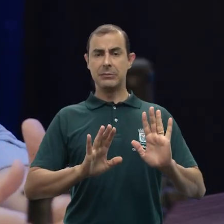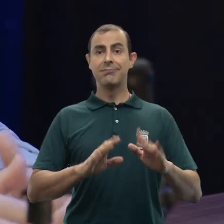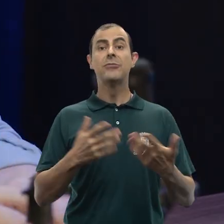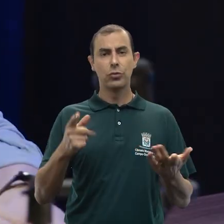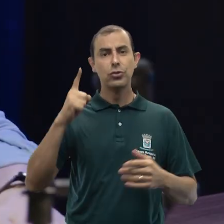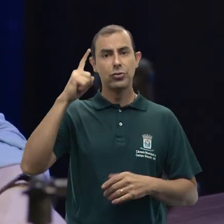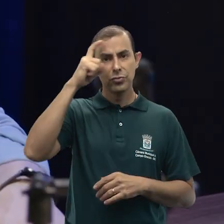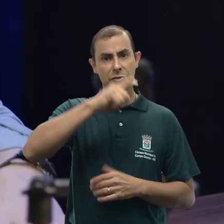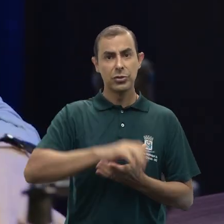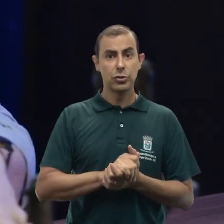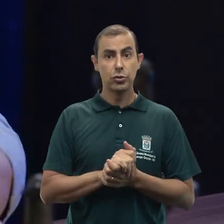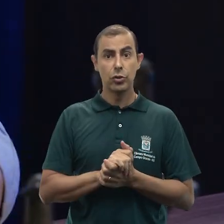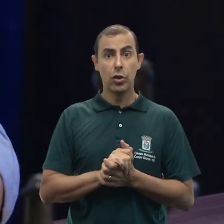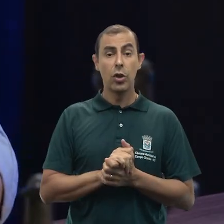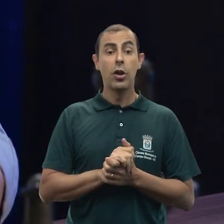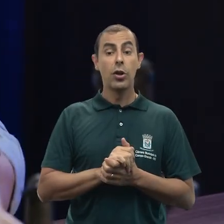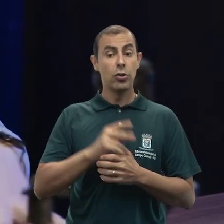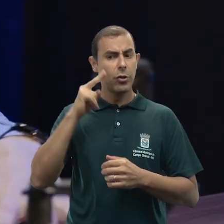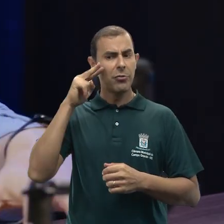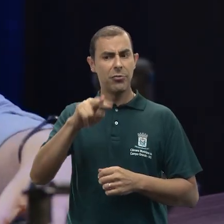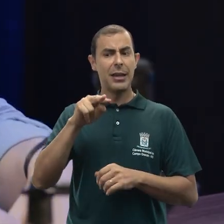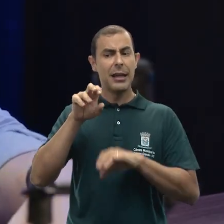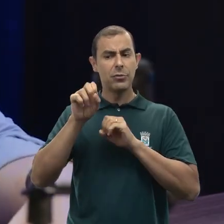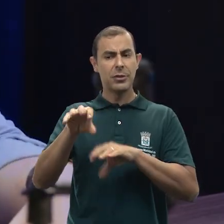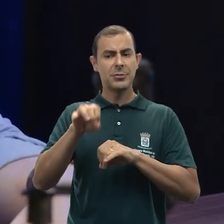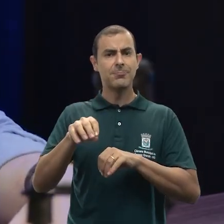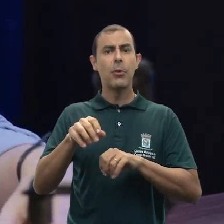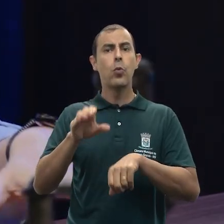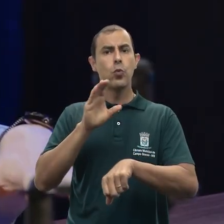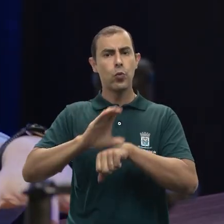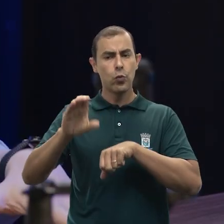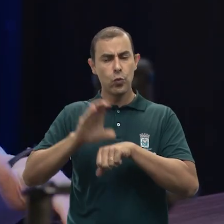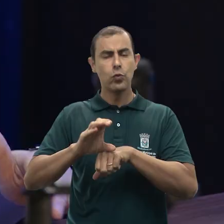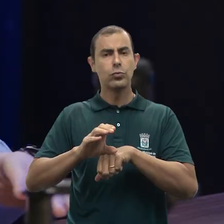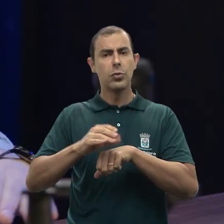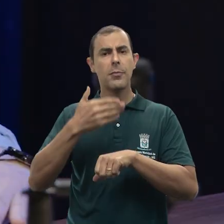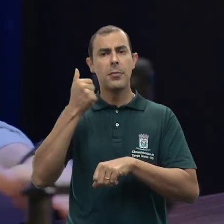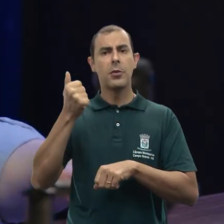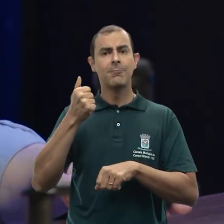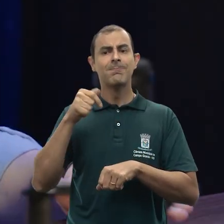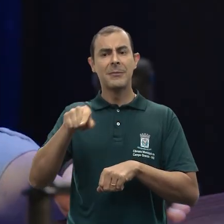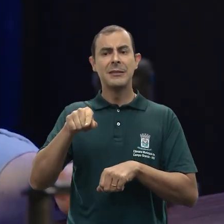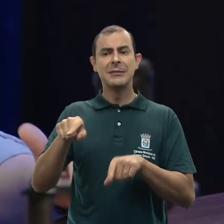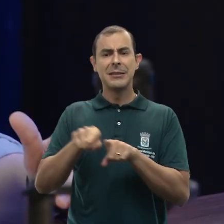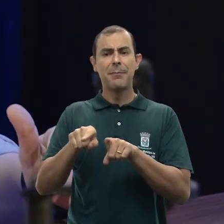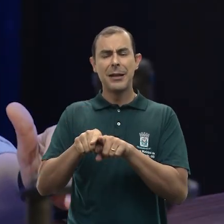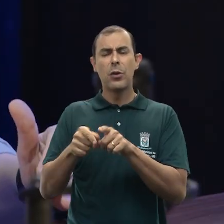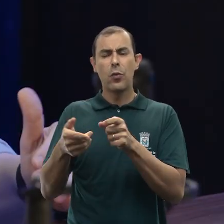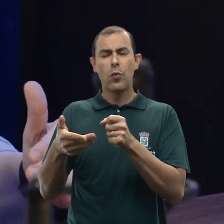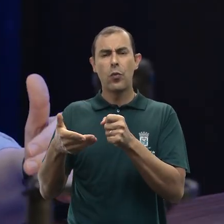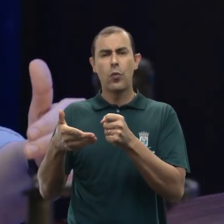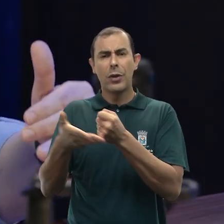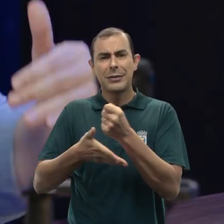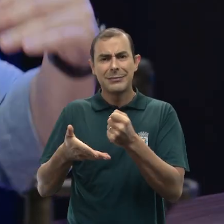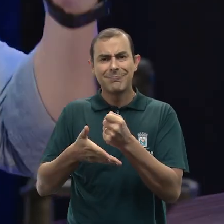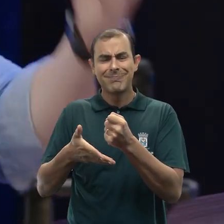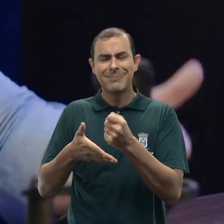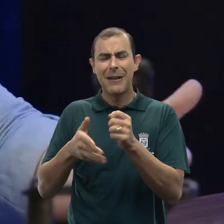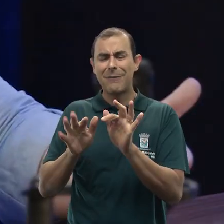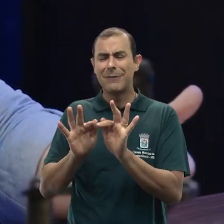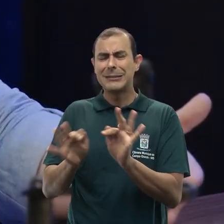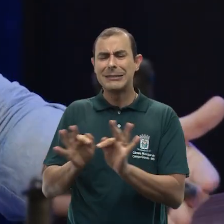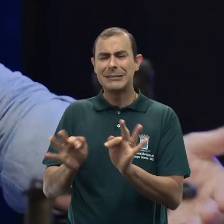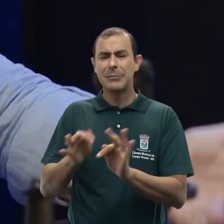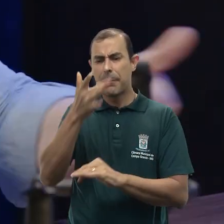muito grande do ponto de vista educacional. A qualificação também das pessoas é muito rasa em Campo Grande. E um